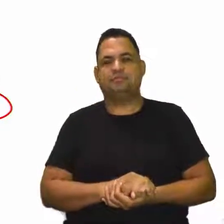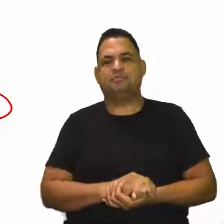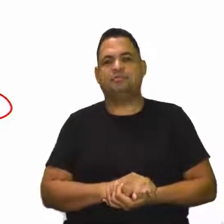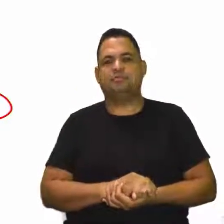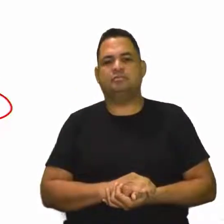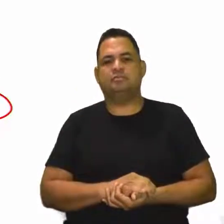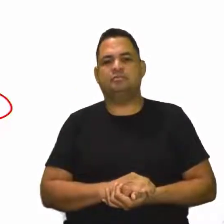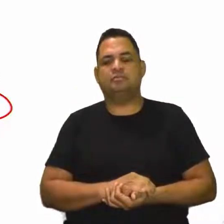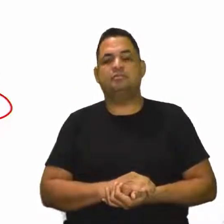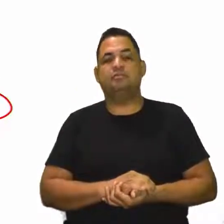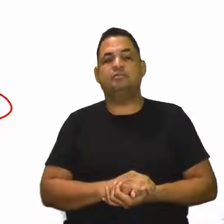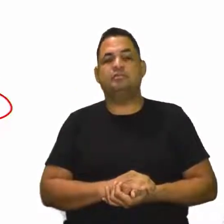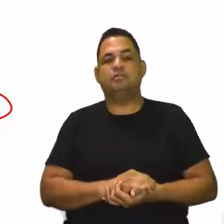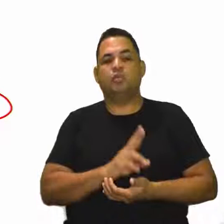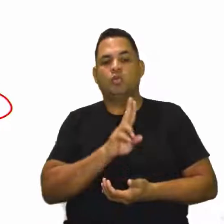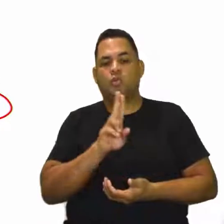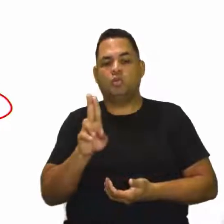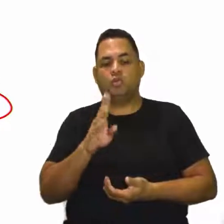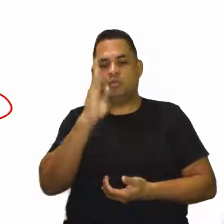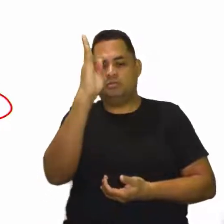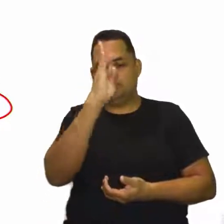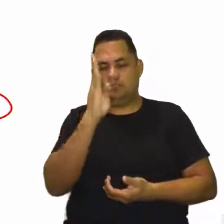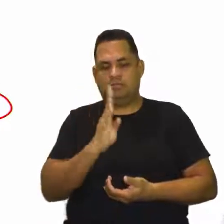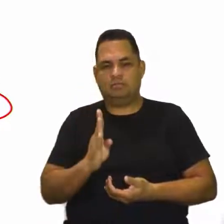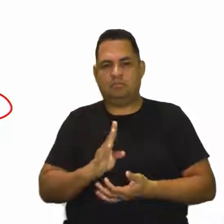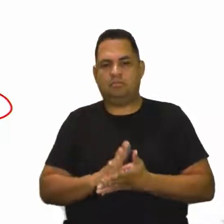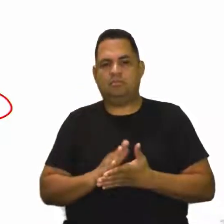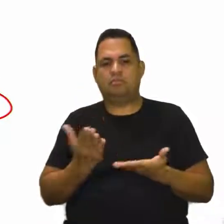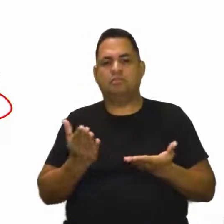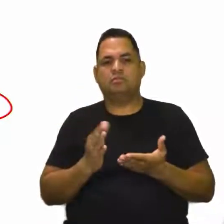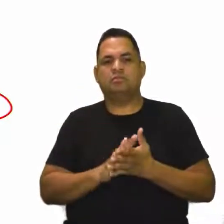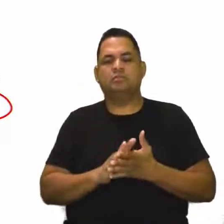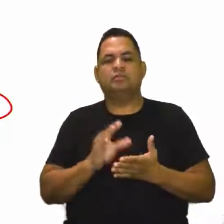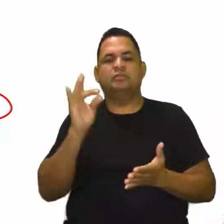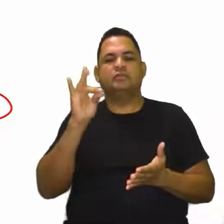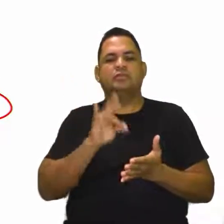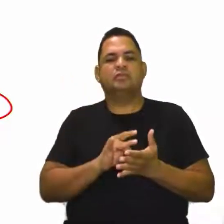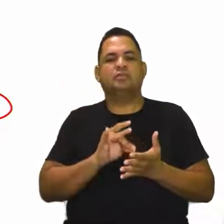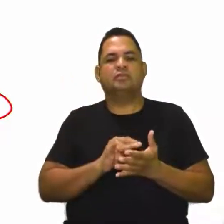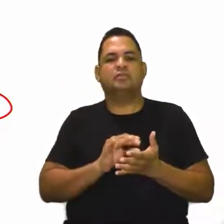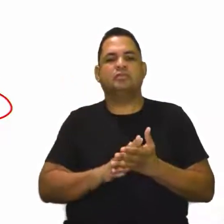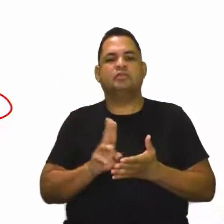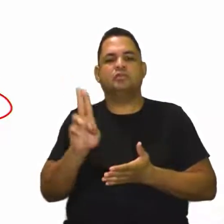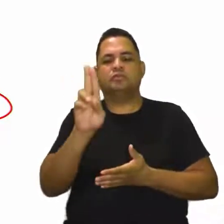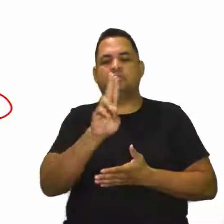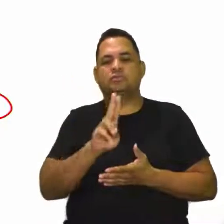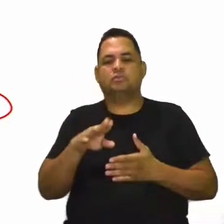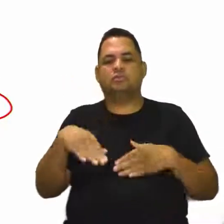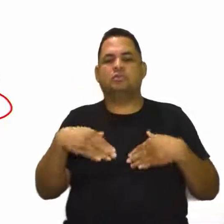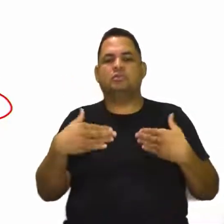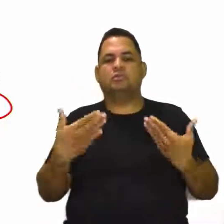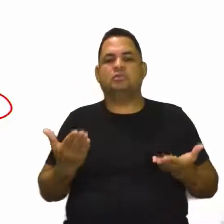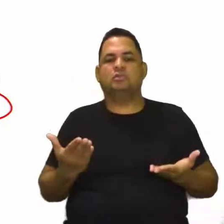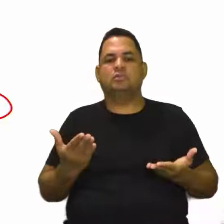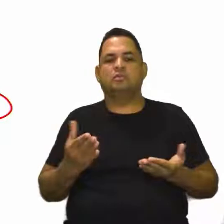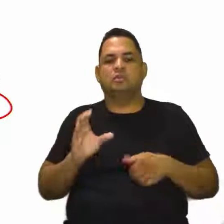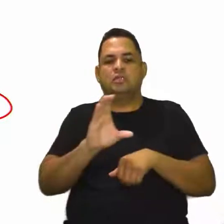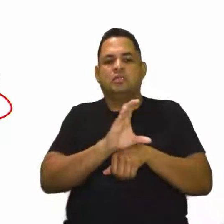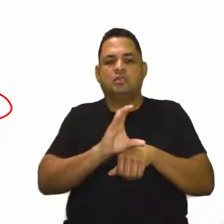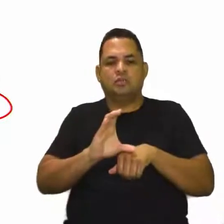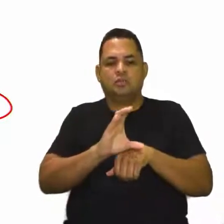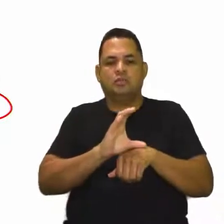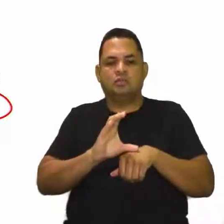nesse sentido, o nome Brasil, ele só foi, de fato, colocado em prática na Constituição